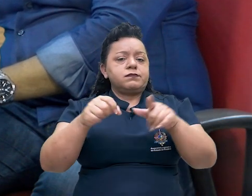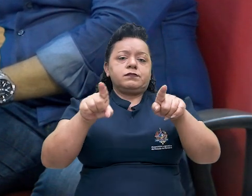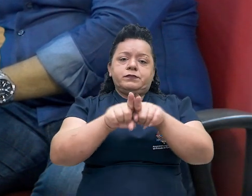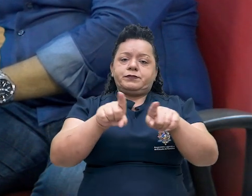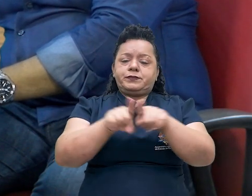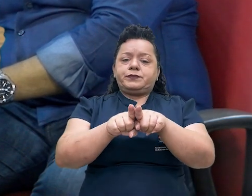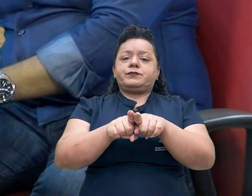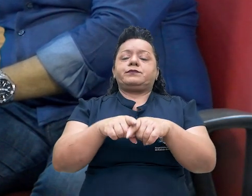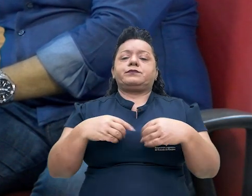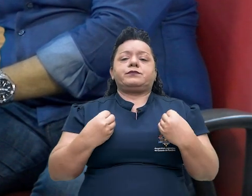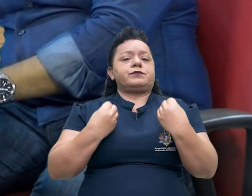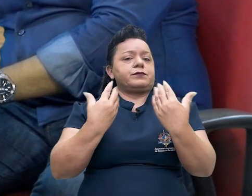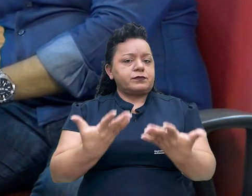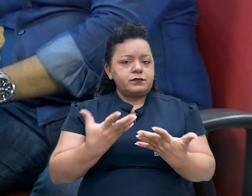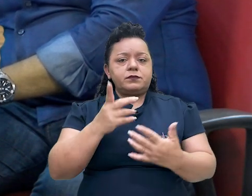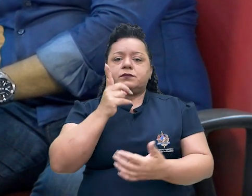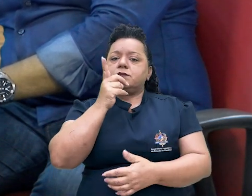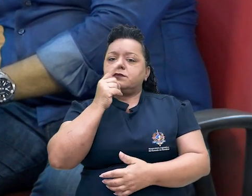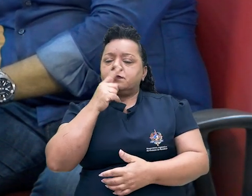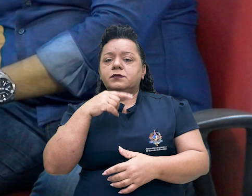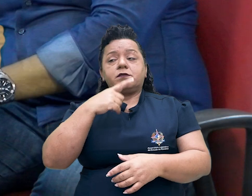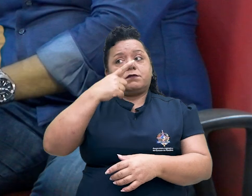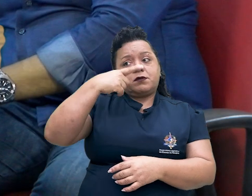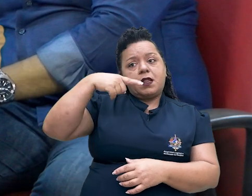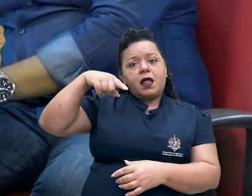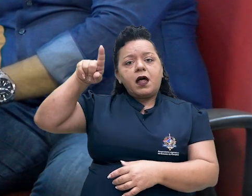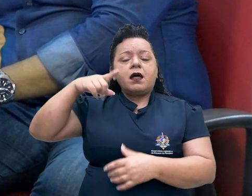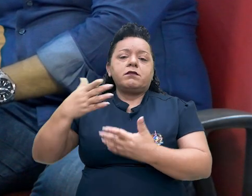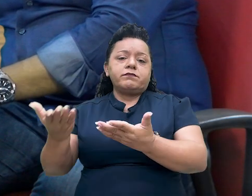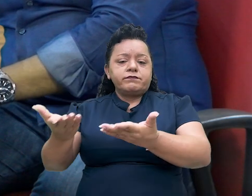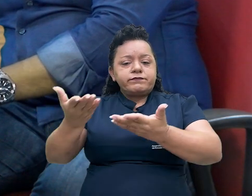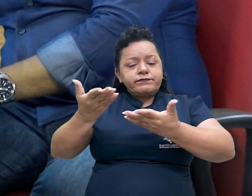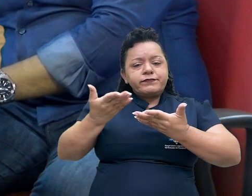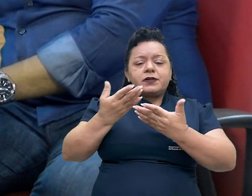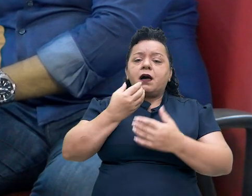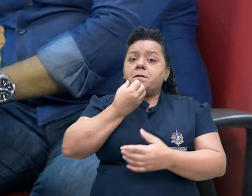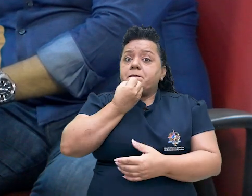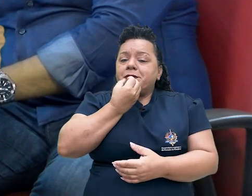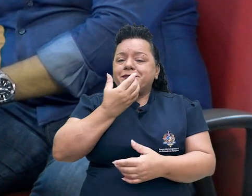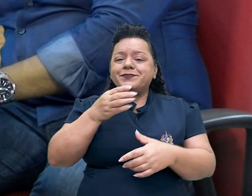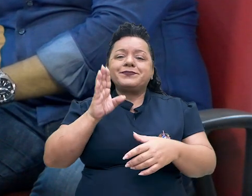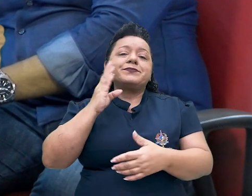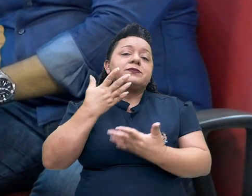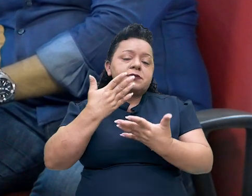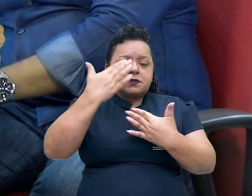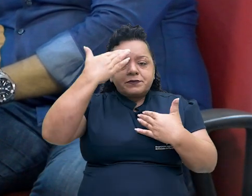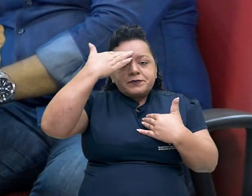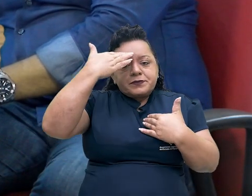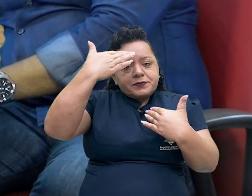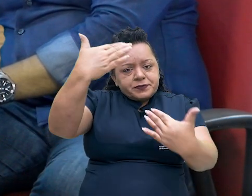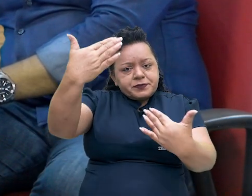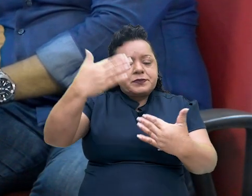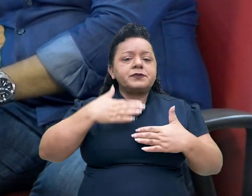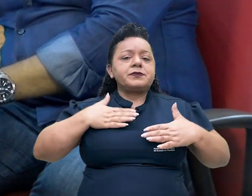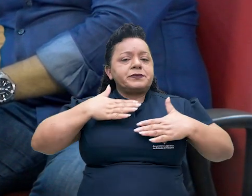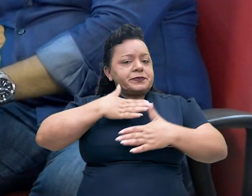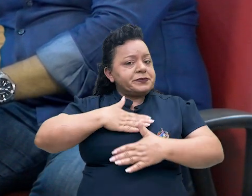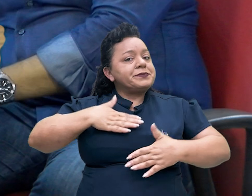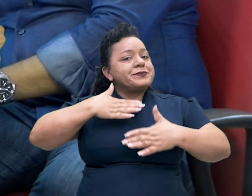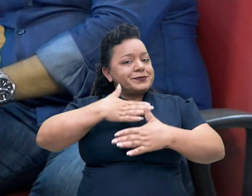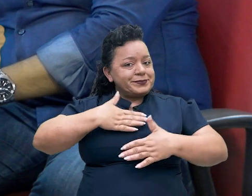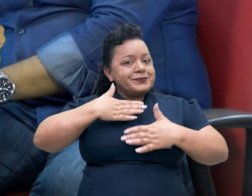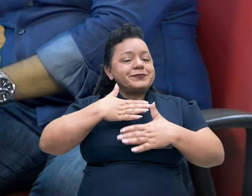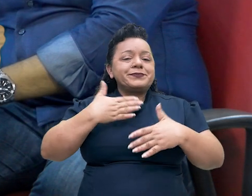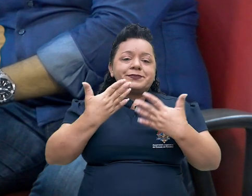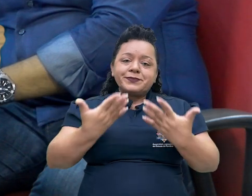nos ajuda também quando a gente vai entregar água eles vão lá e receb a gente também com aquela bondade demais então a gente agradece